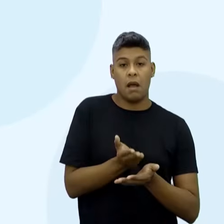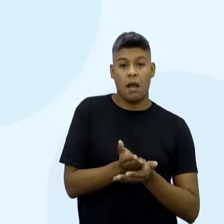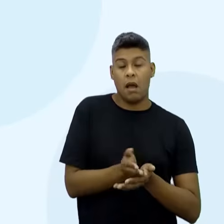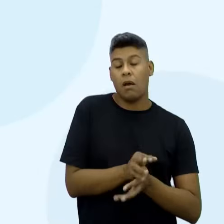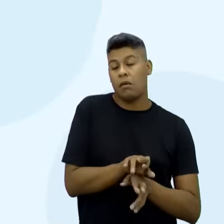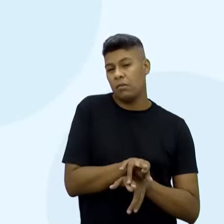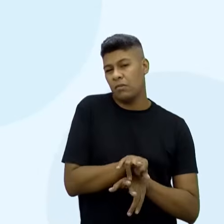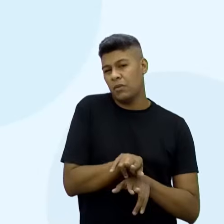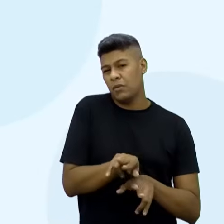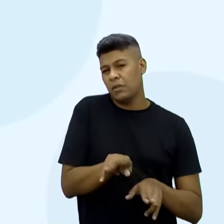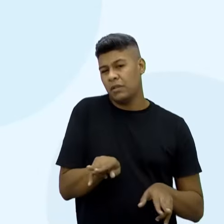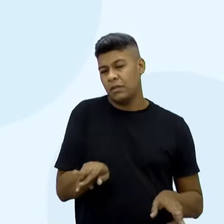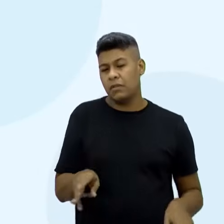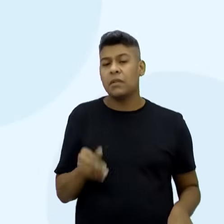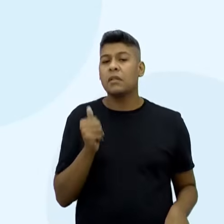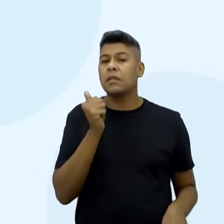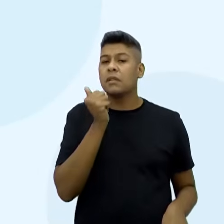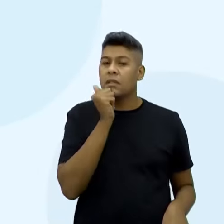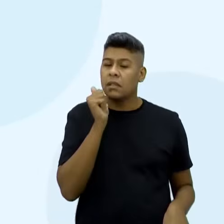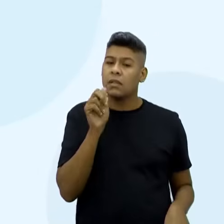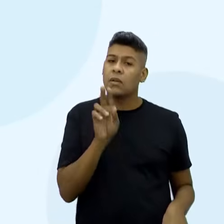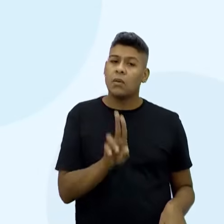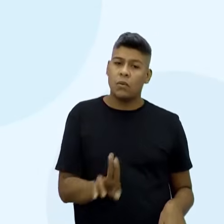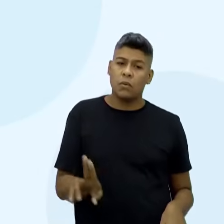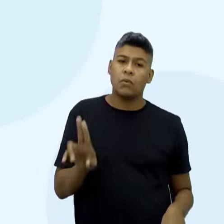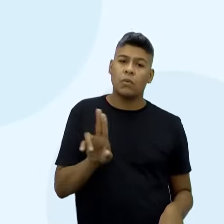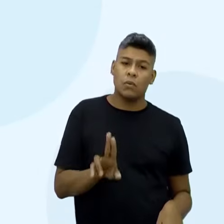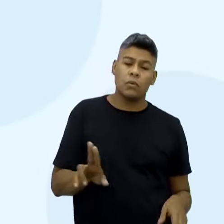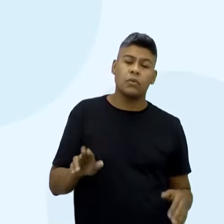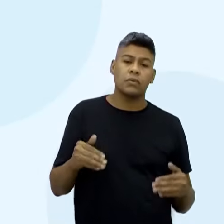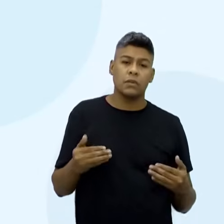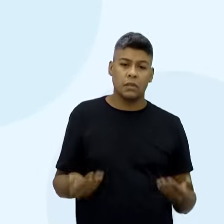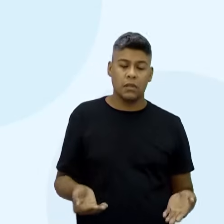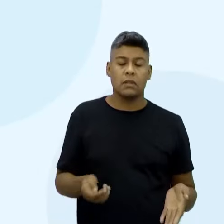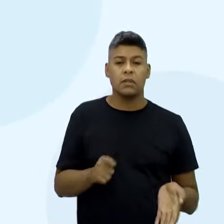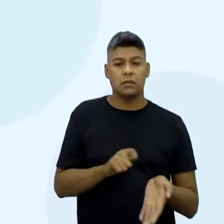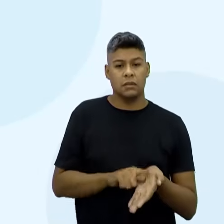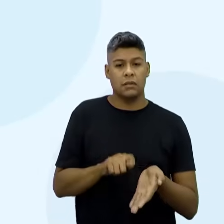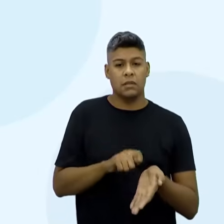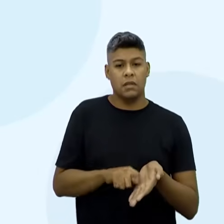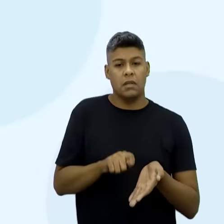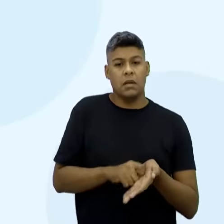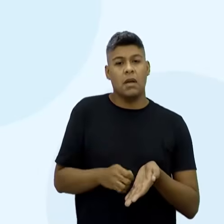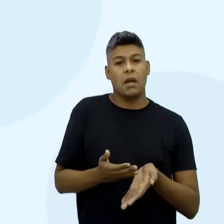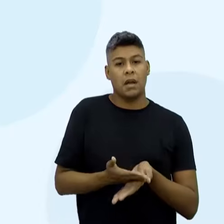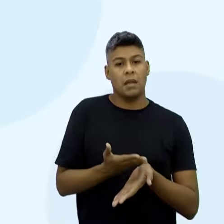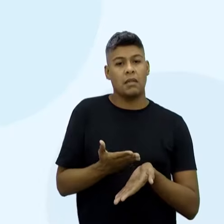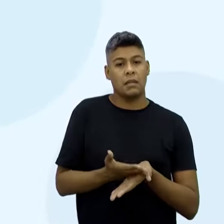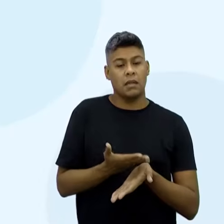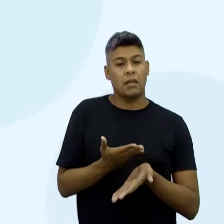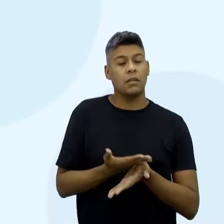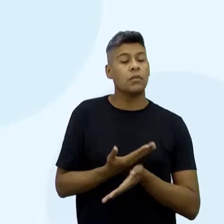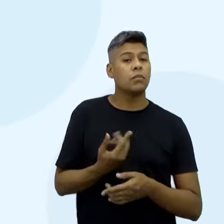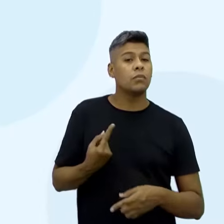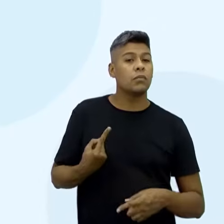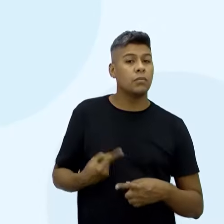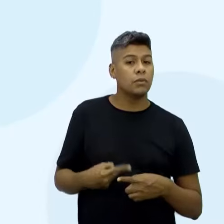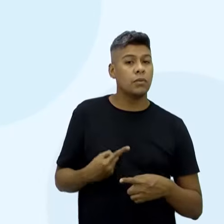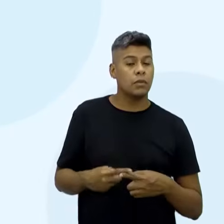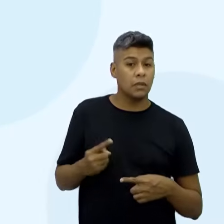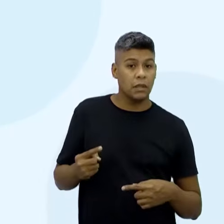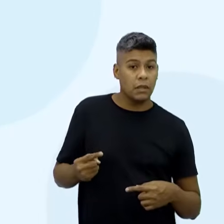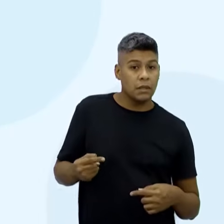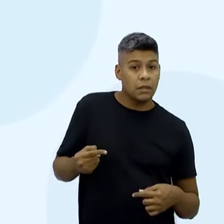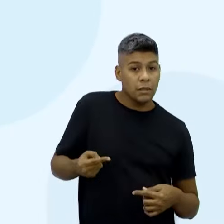muitas vezes, muitos cientistas utilizaram então o seu diário de bordo e o seu caderno de campo justamente para